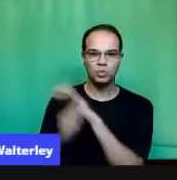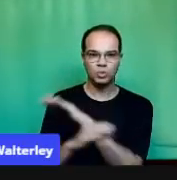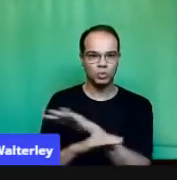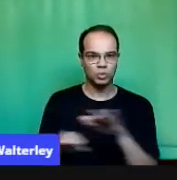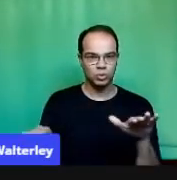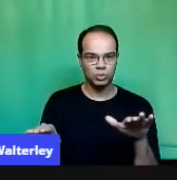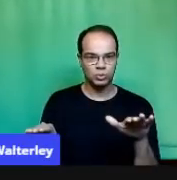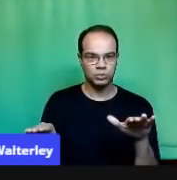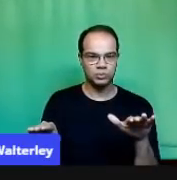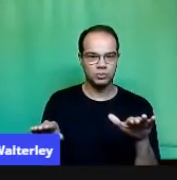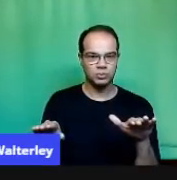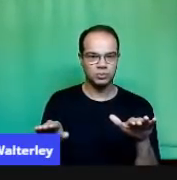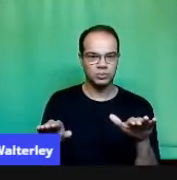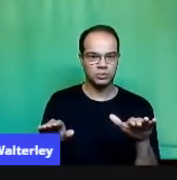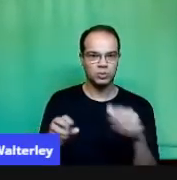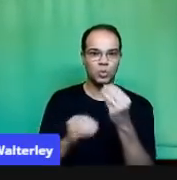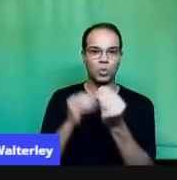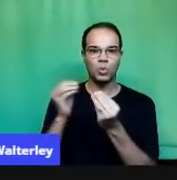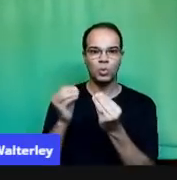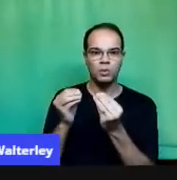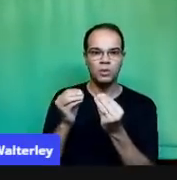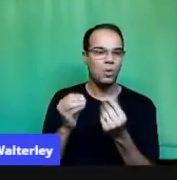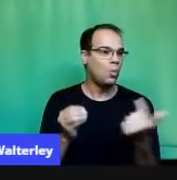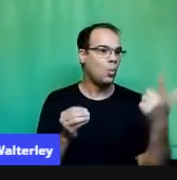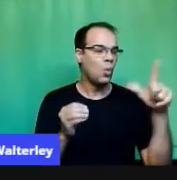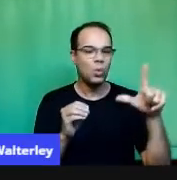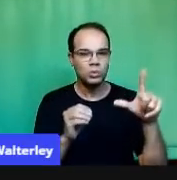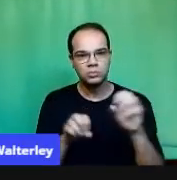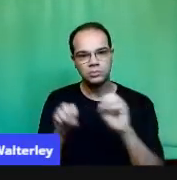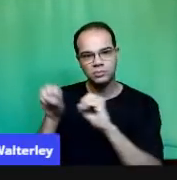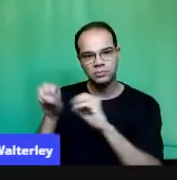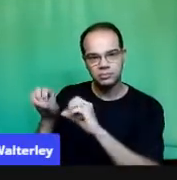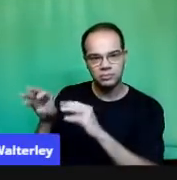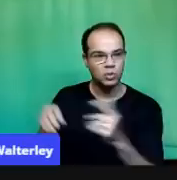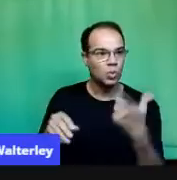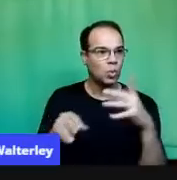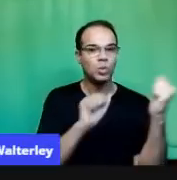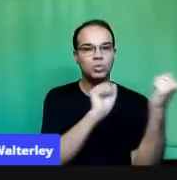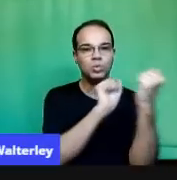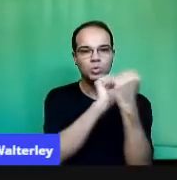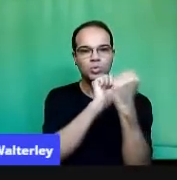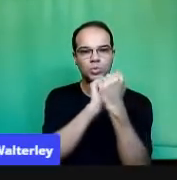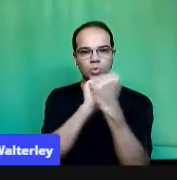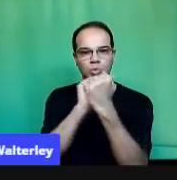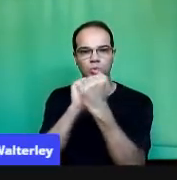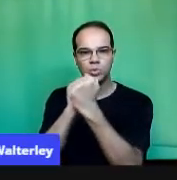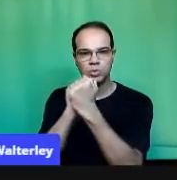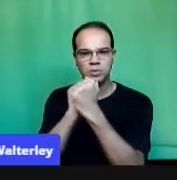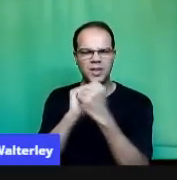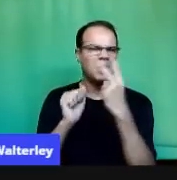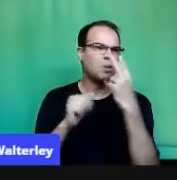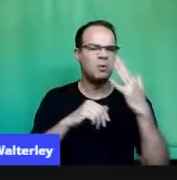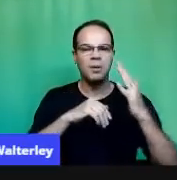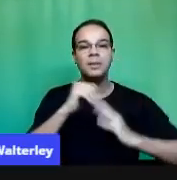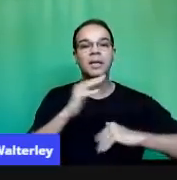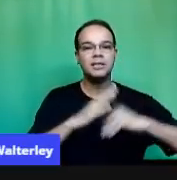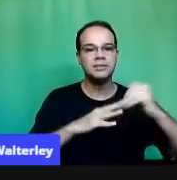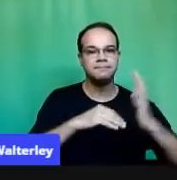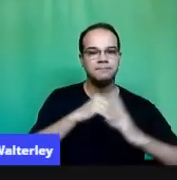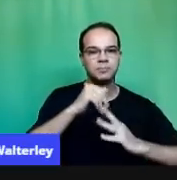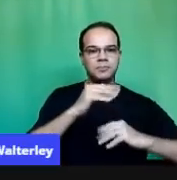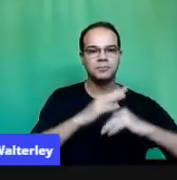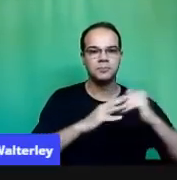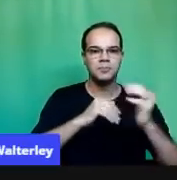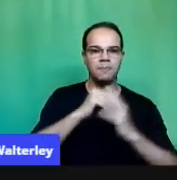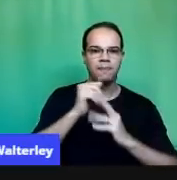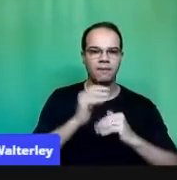outras modalidades de ensino, de outras habilidades. Ela não tinha